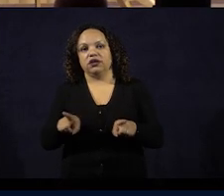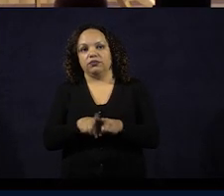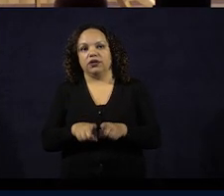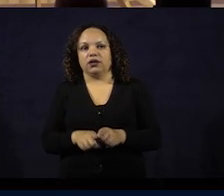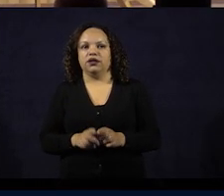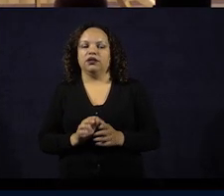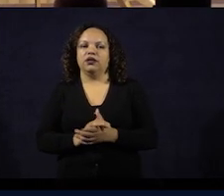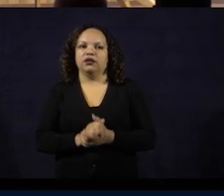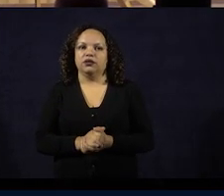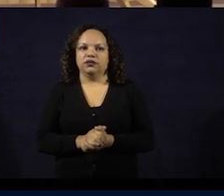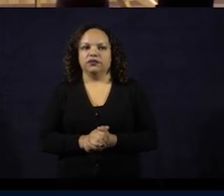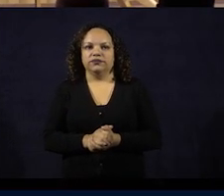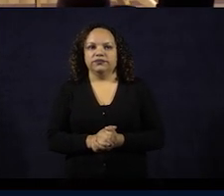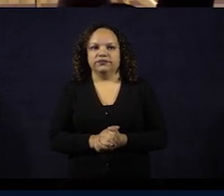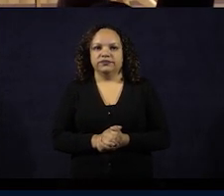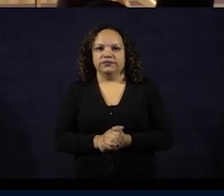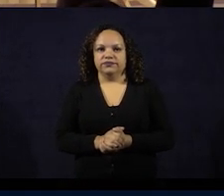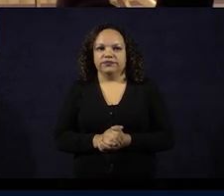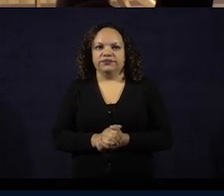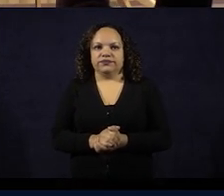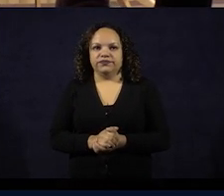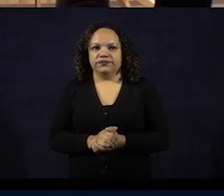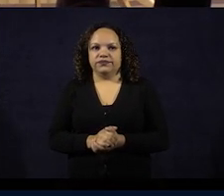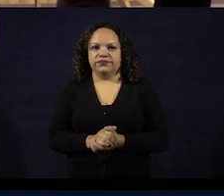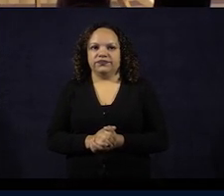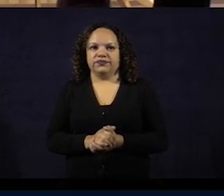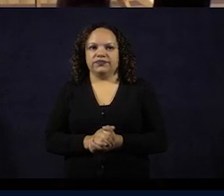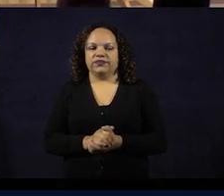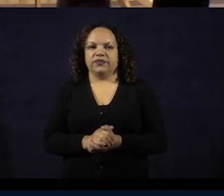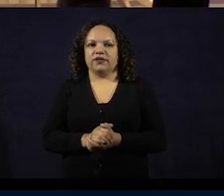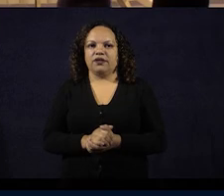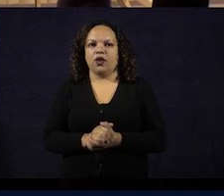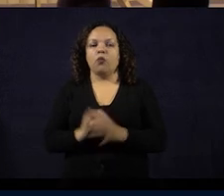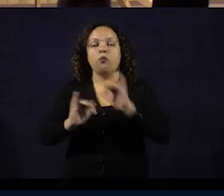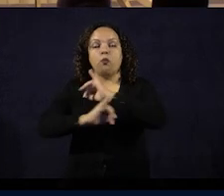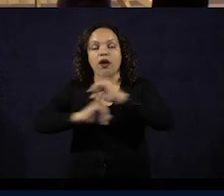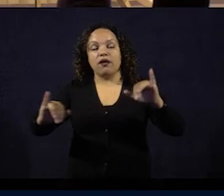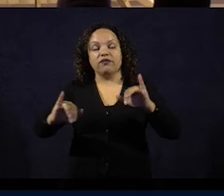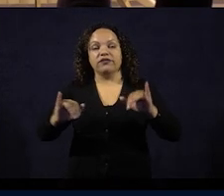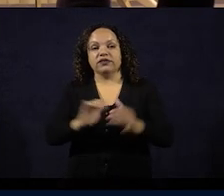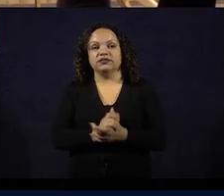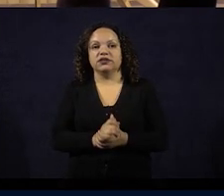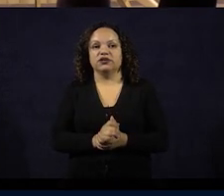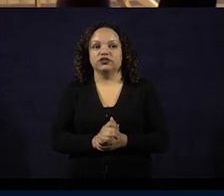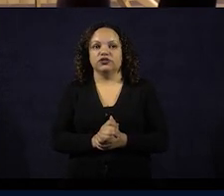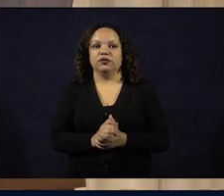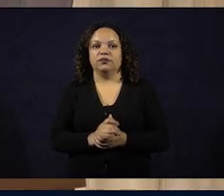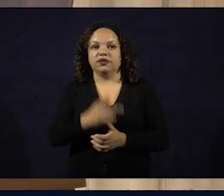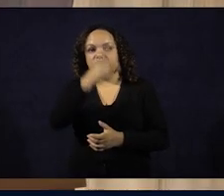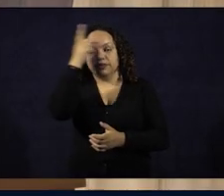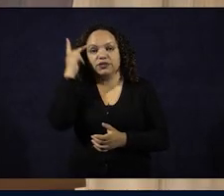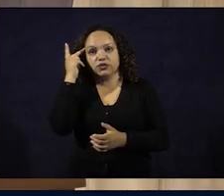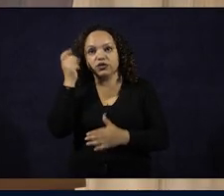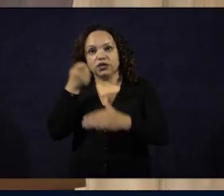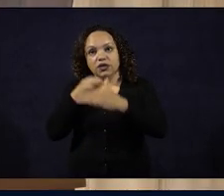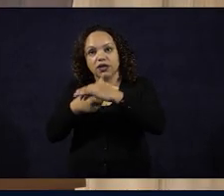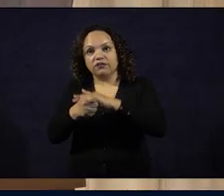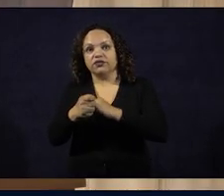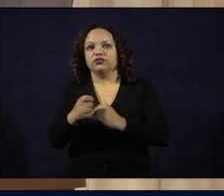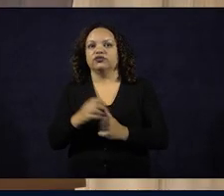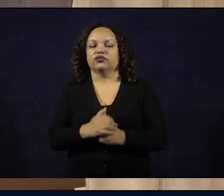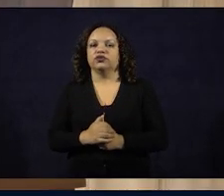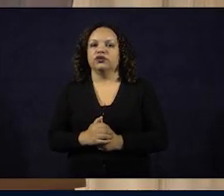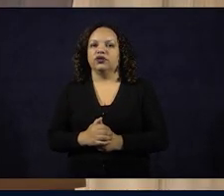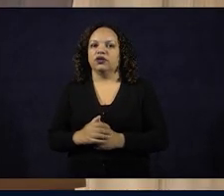aqui para os dois. Ministro, vou começar com você de novo. Mensagem final aí para quem, para o produtor agrícola, para quem quer investir em reduzir